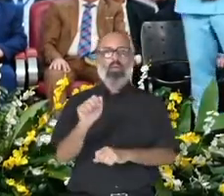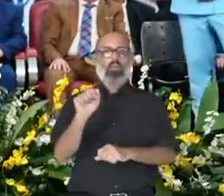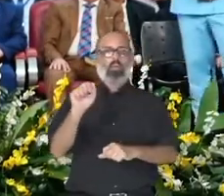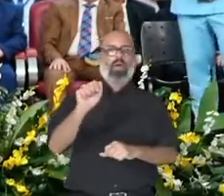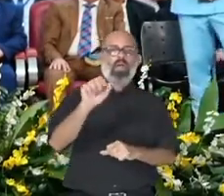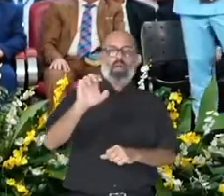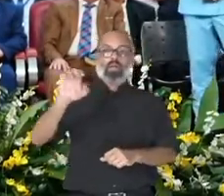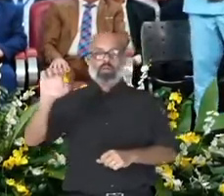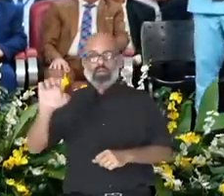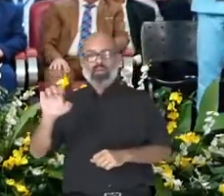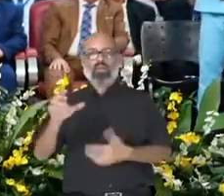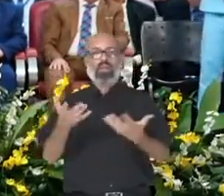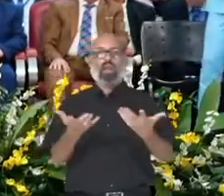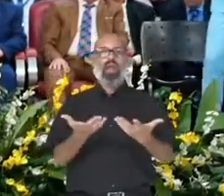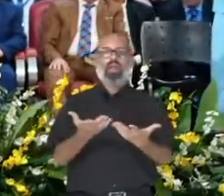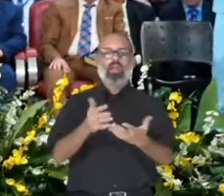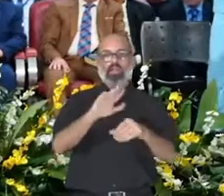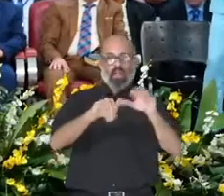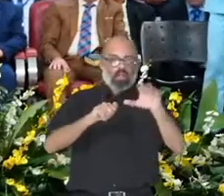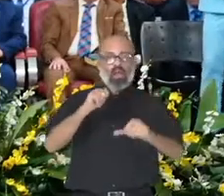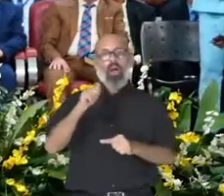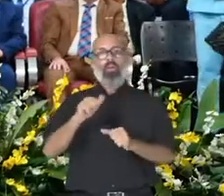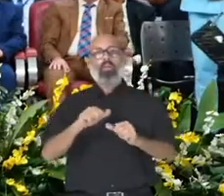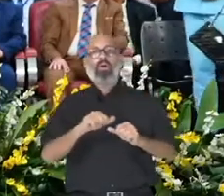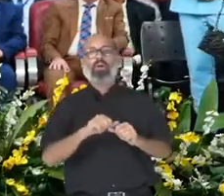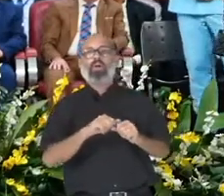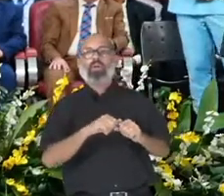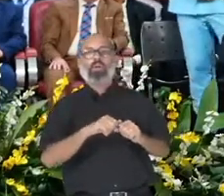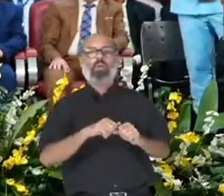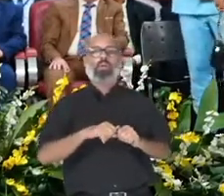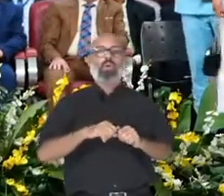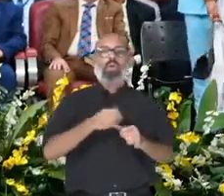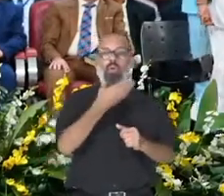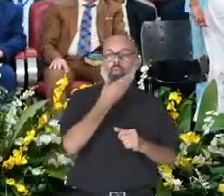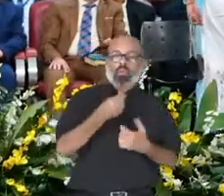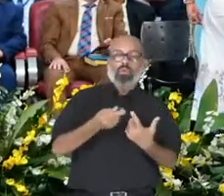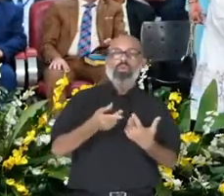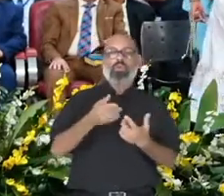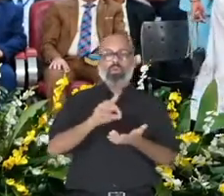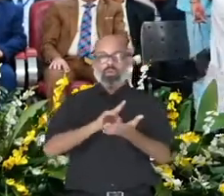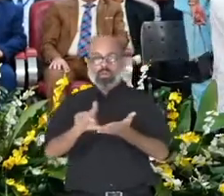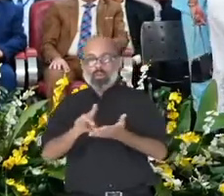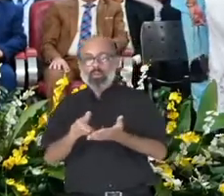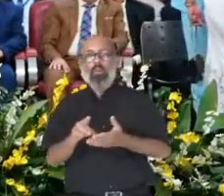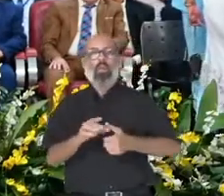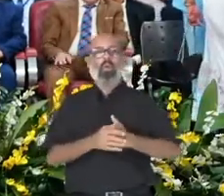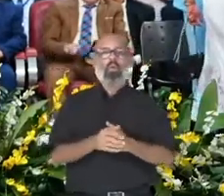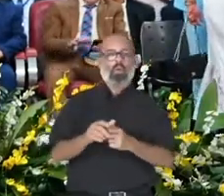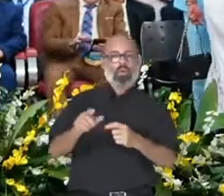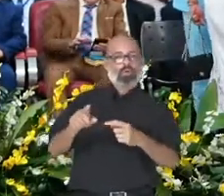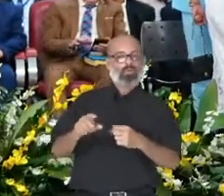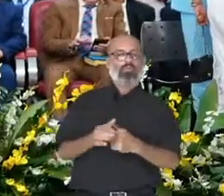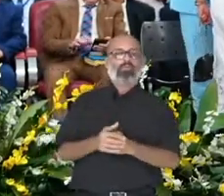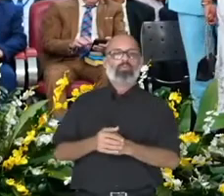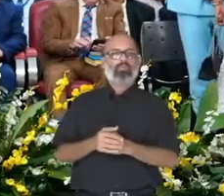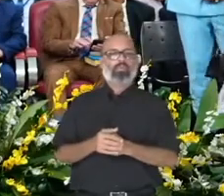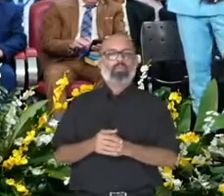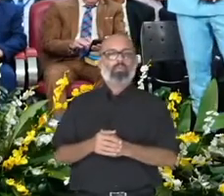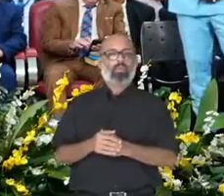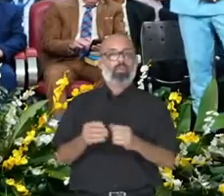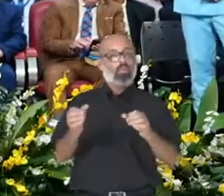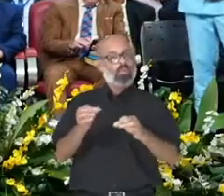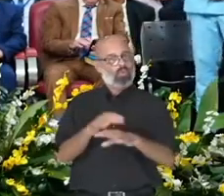esquerda, chamando o povo judeu de povo do demônio. Estão praticando antissemitismo a olhos nus. Estamos na